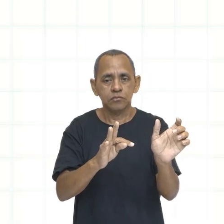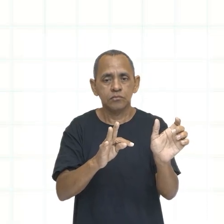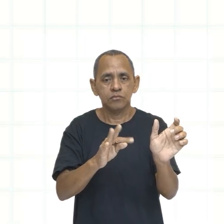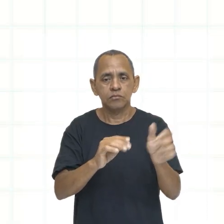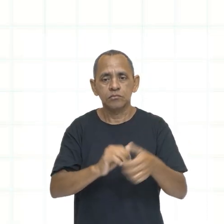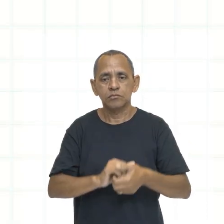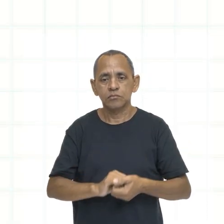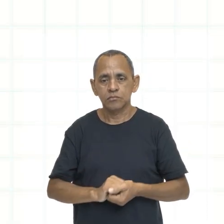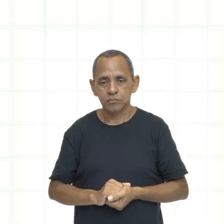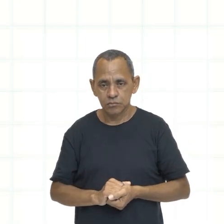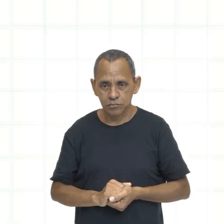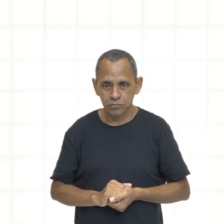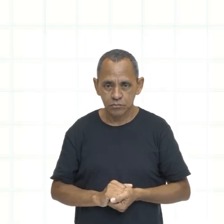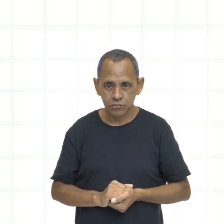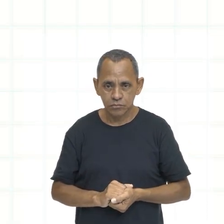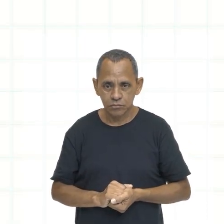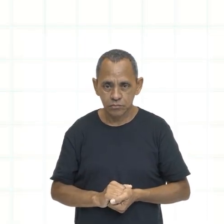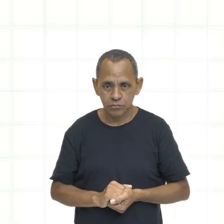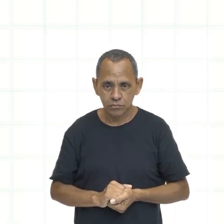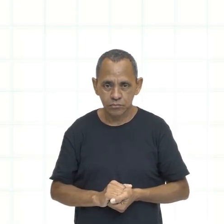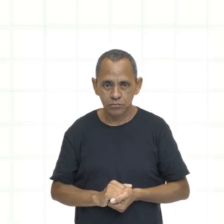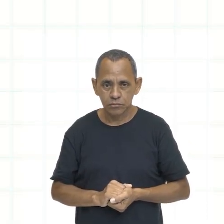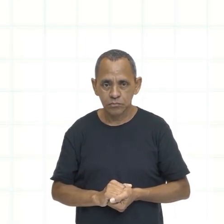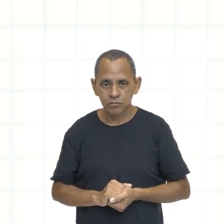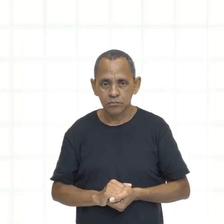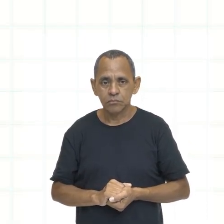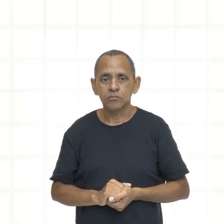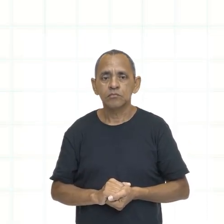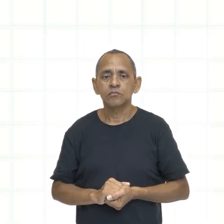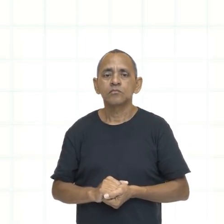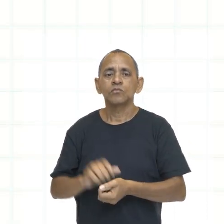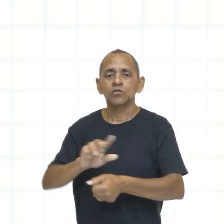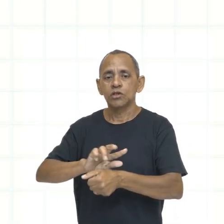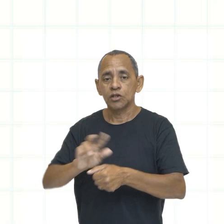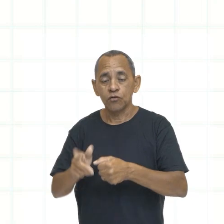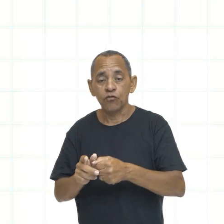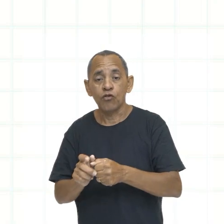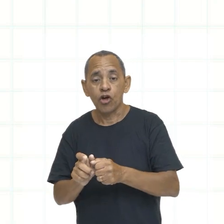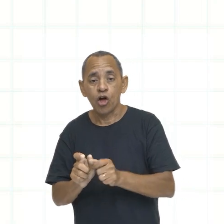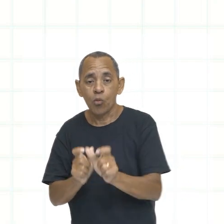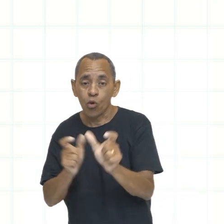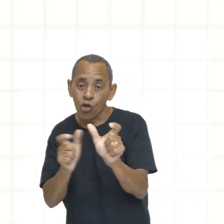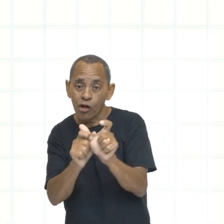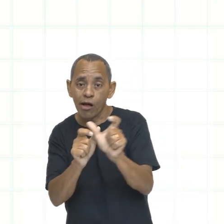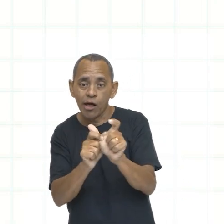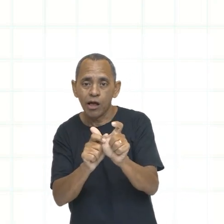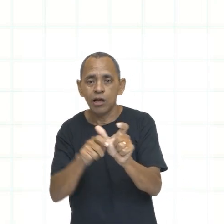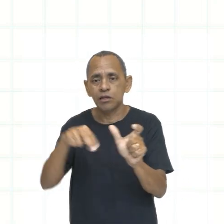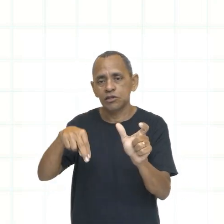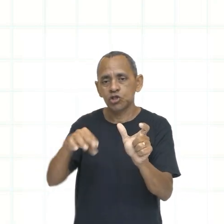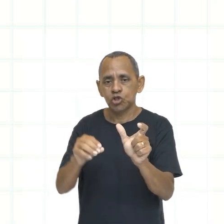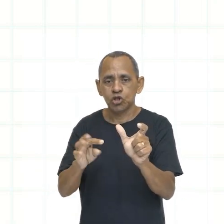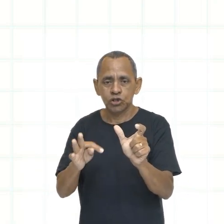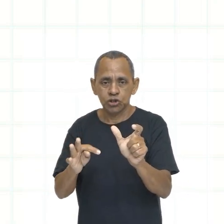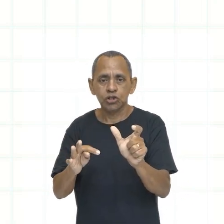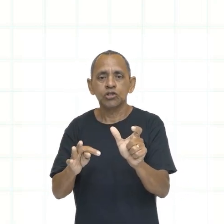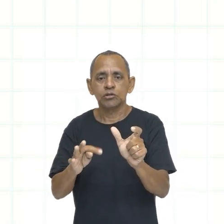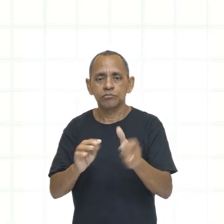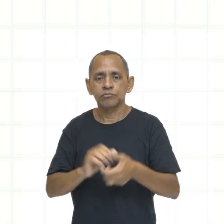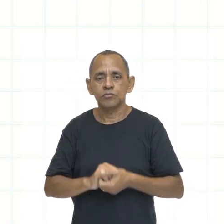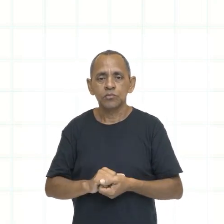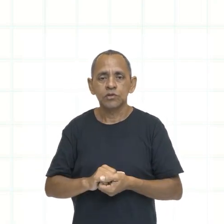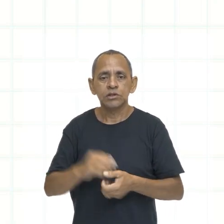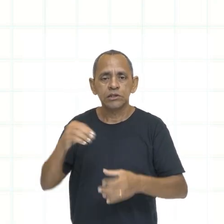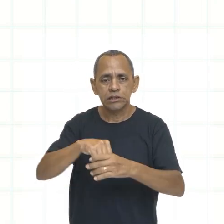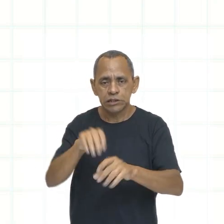do, mais o advérbio de negação not, tá certo? Mas somente nessa estrutura, que é um verbo